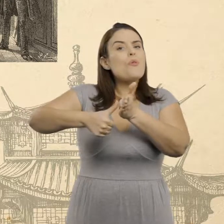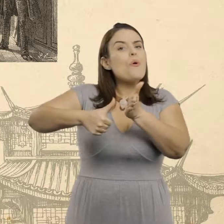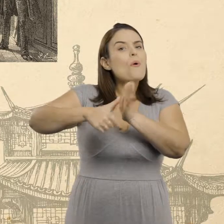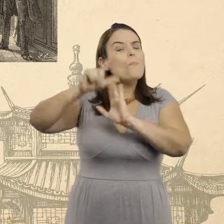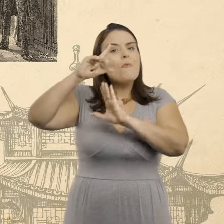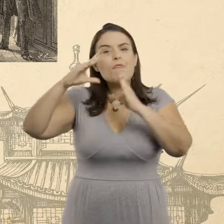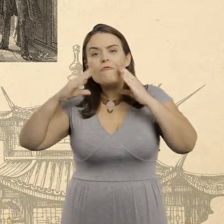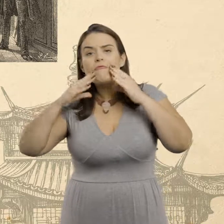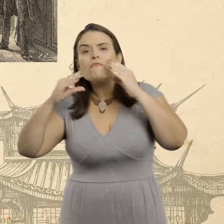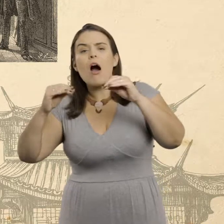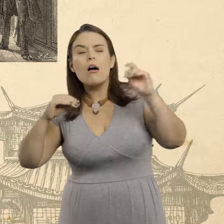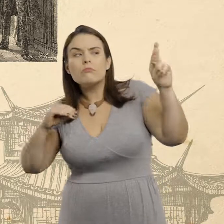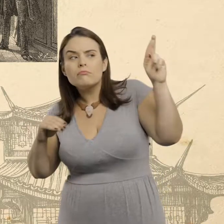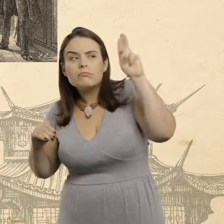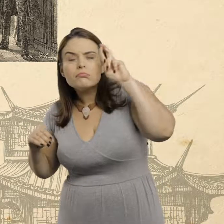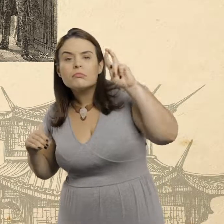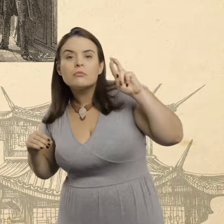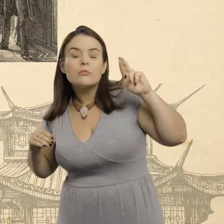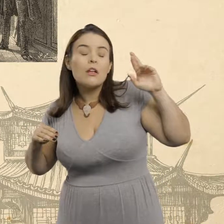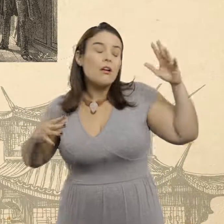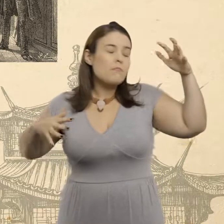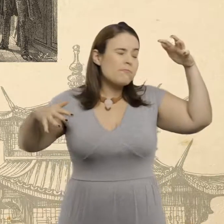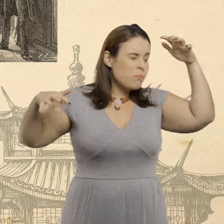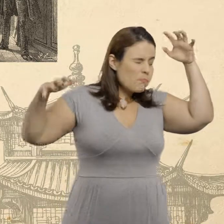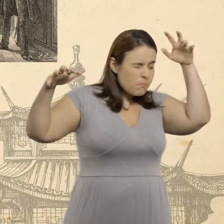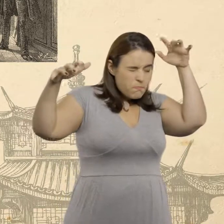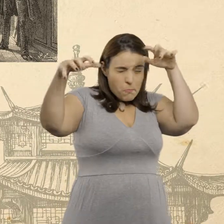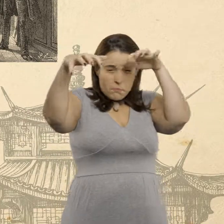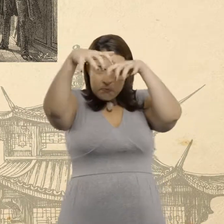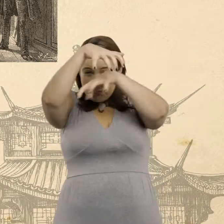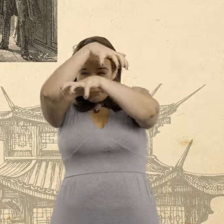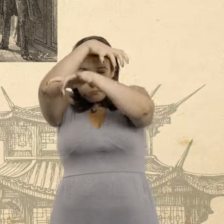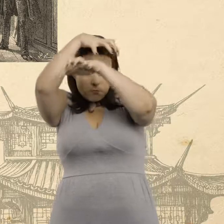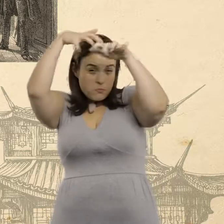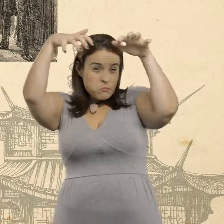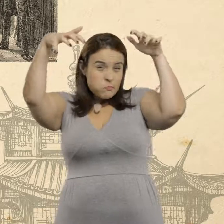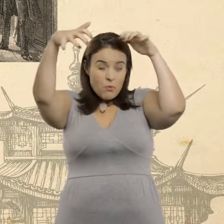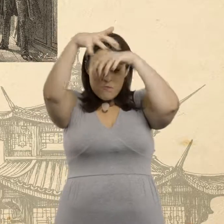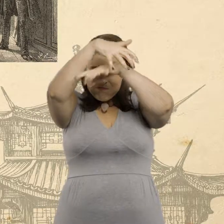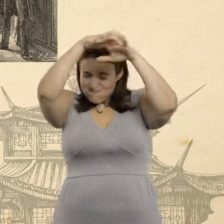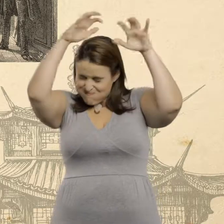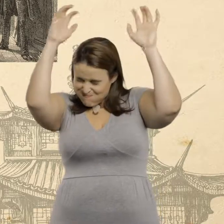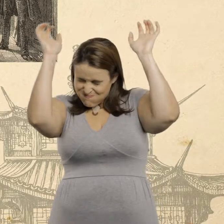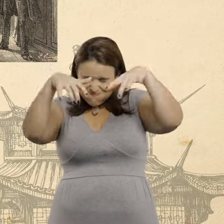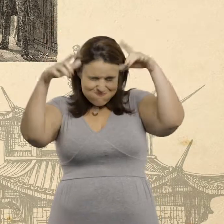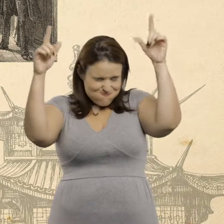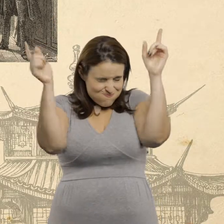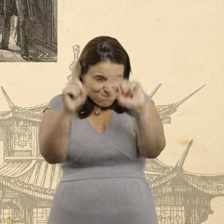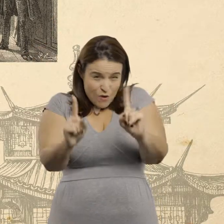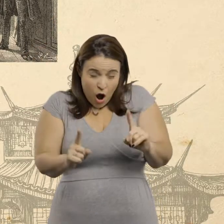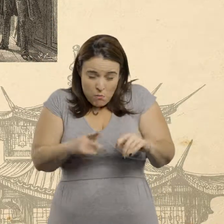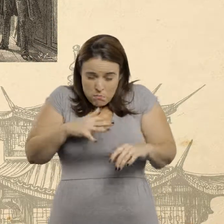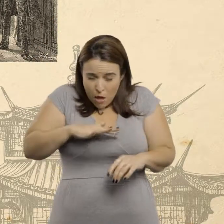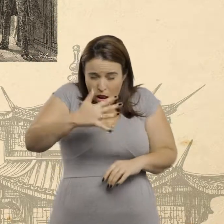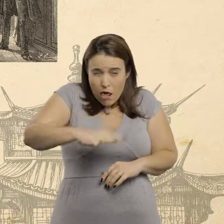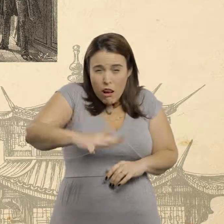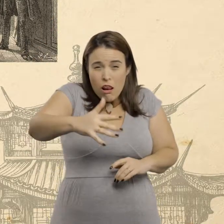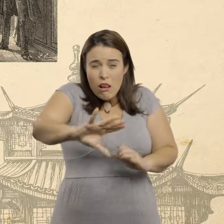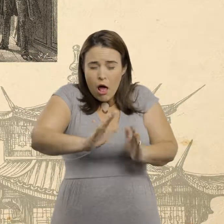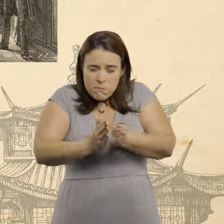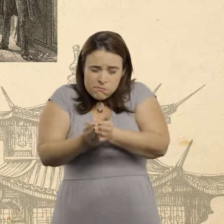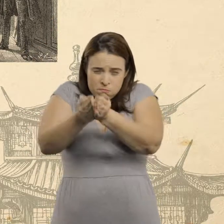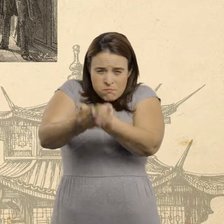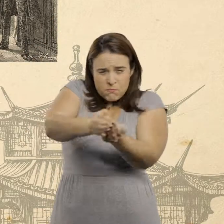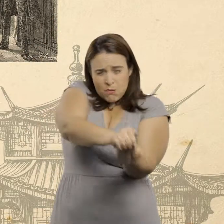Fogg. De repente, o tempo mudou e o mar ficou violento. Começou a ficar perigoso. O barco precisava ir